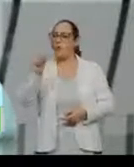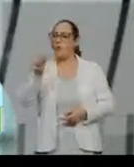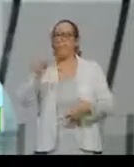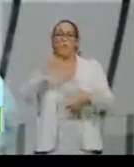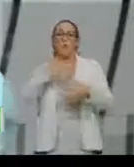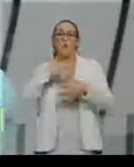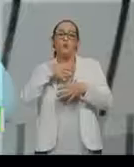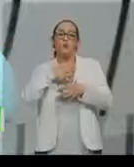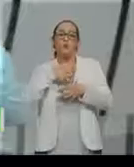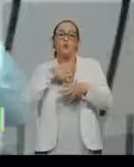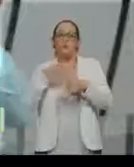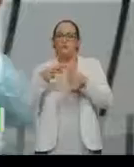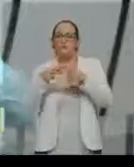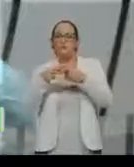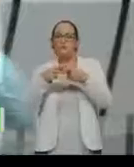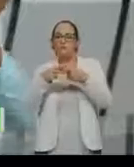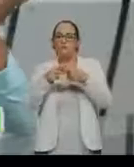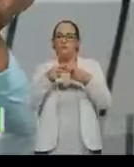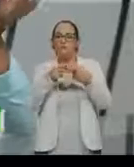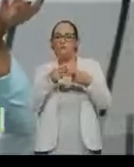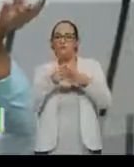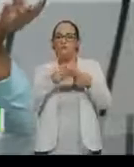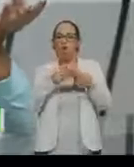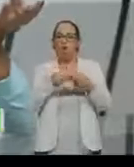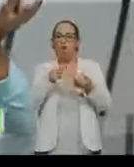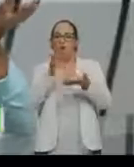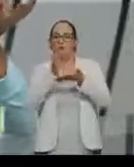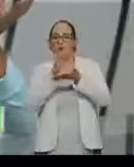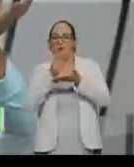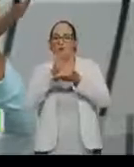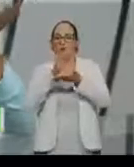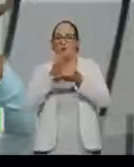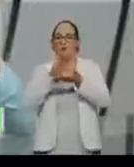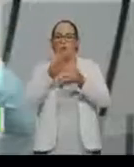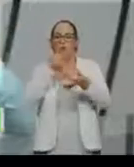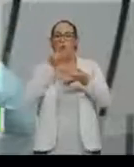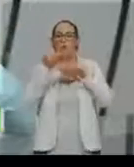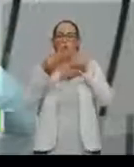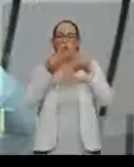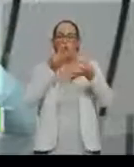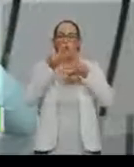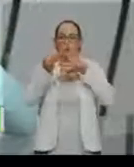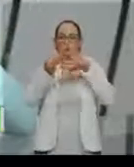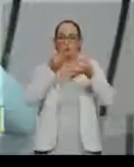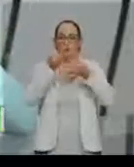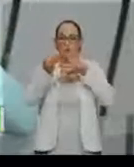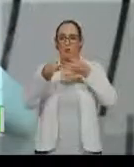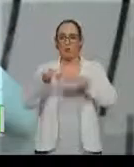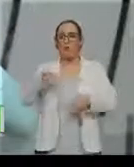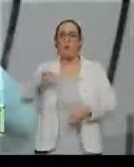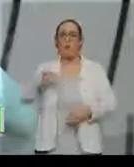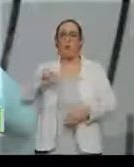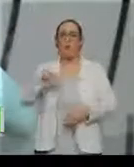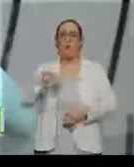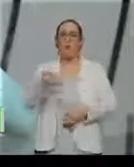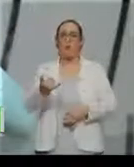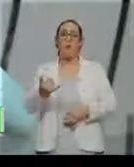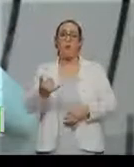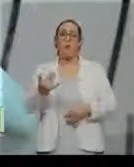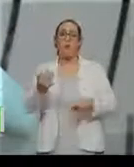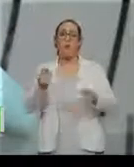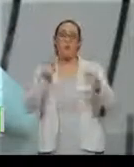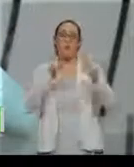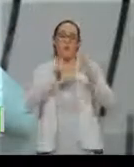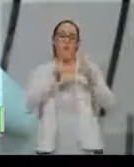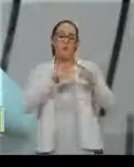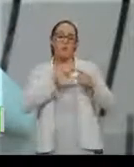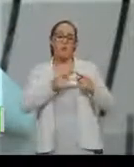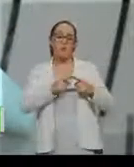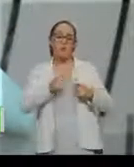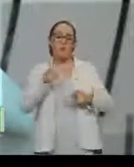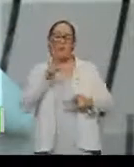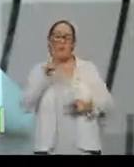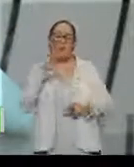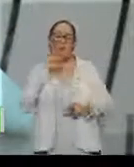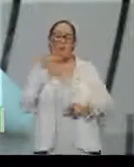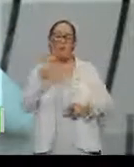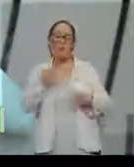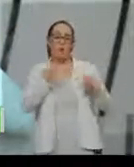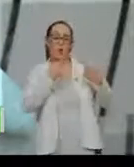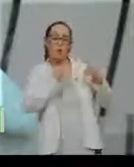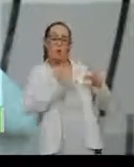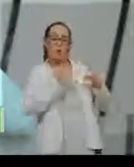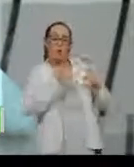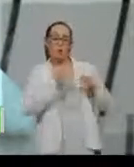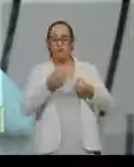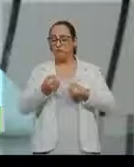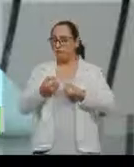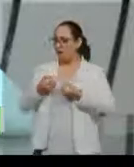que ela divide opiniões, né, vamos dizer assim, e aqui o objetivo não é dizer se é a favor ou contra, mas entender essa política